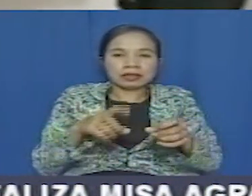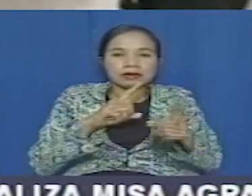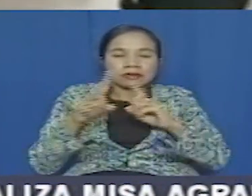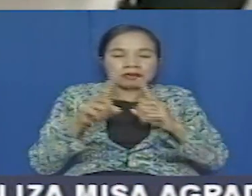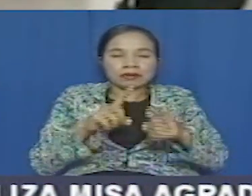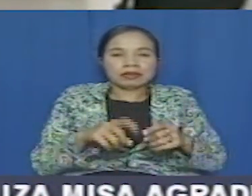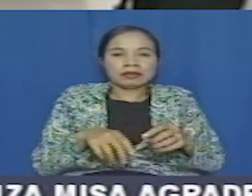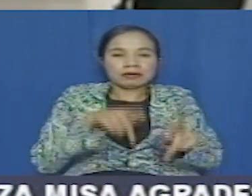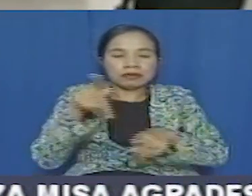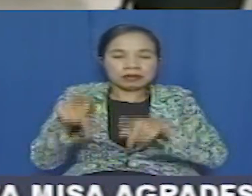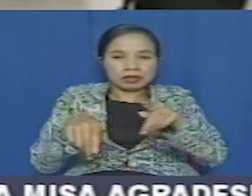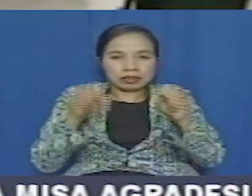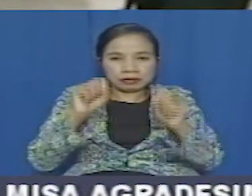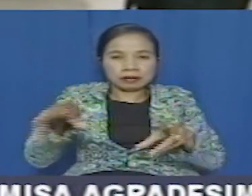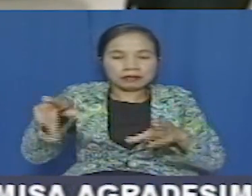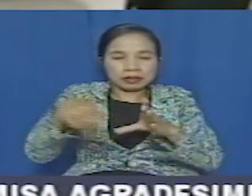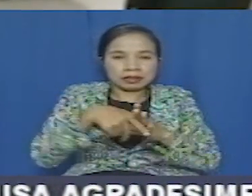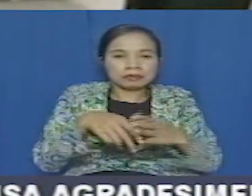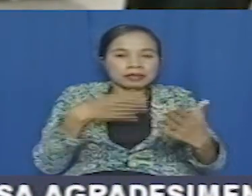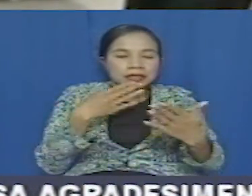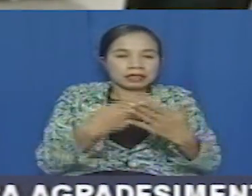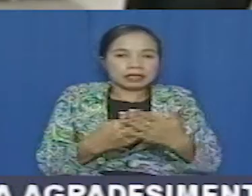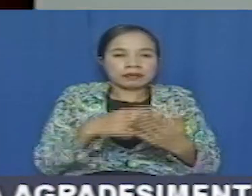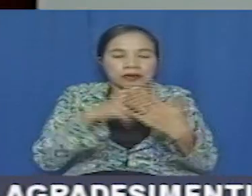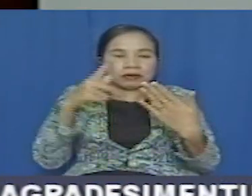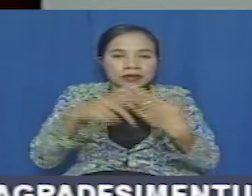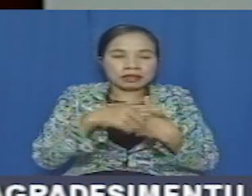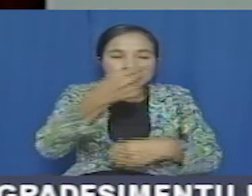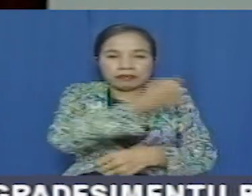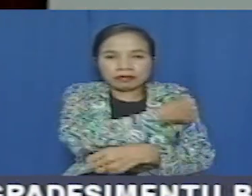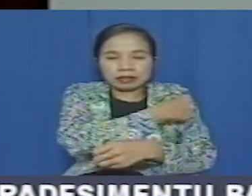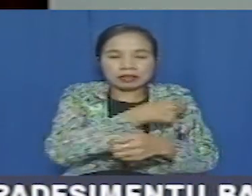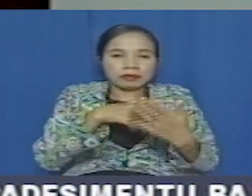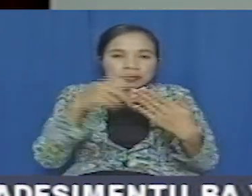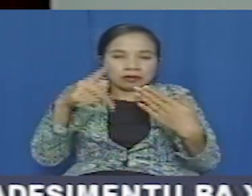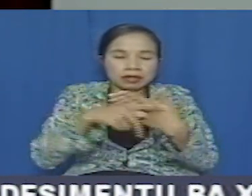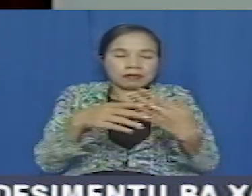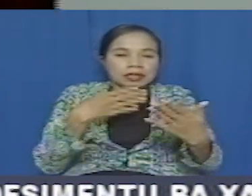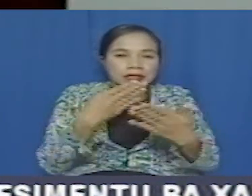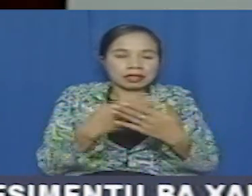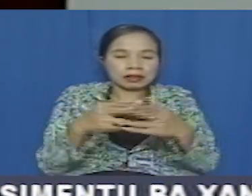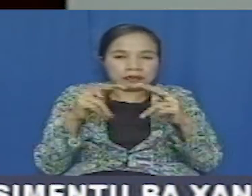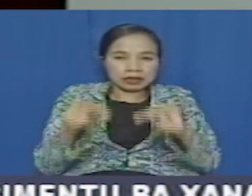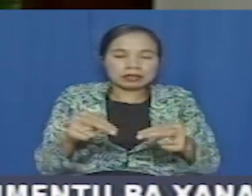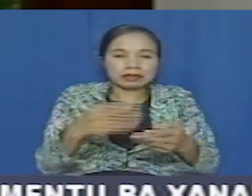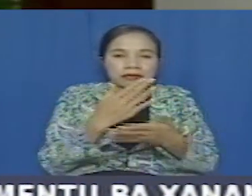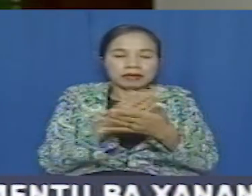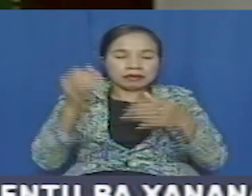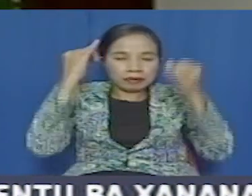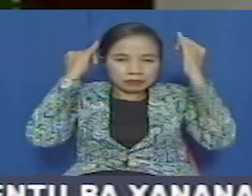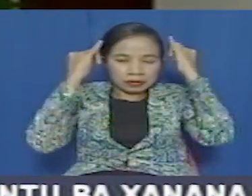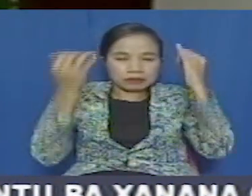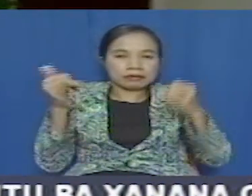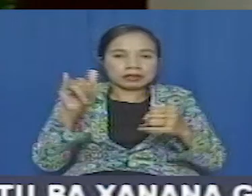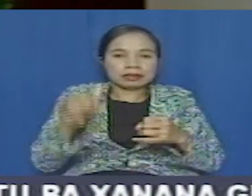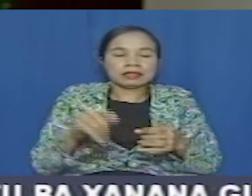bela participa máximo e a programa vacina ne. Tuir dia programa ne atu lao diak, precisa facilidade ba equipa sira. Atu